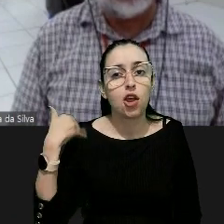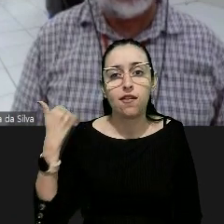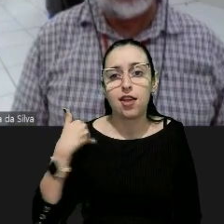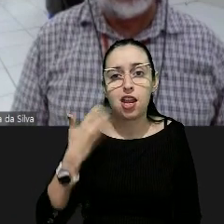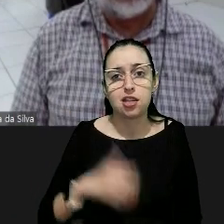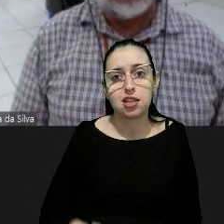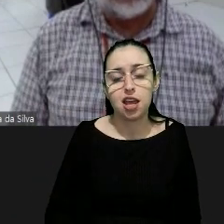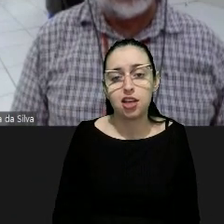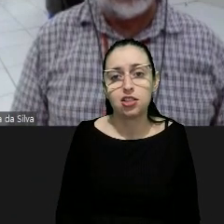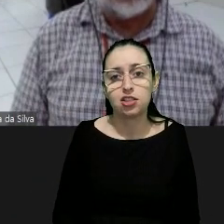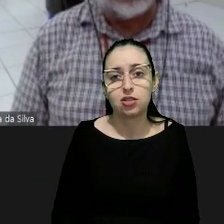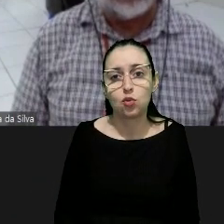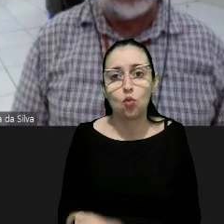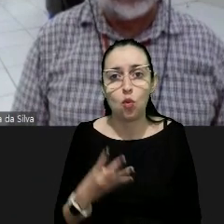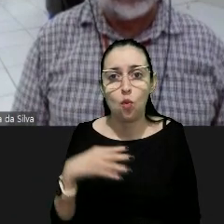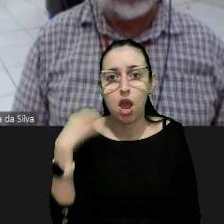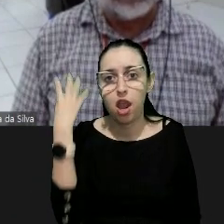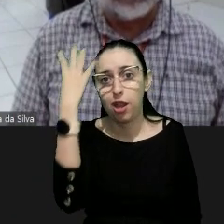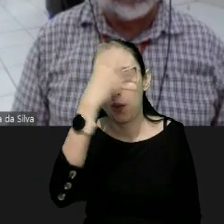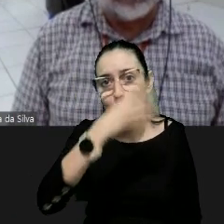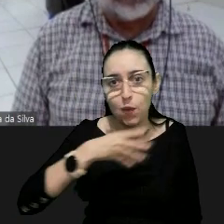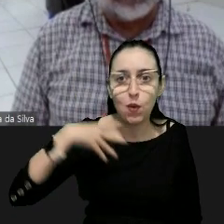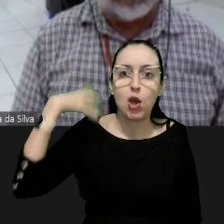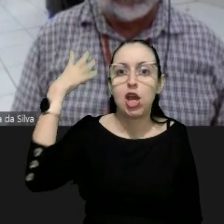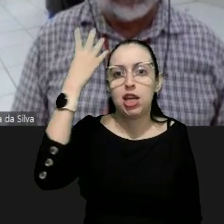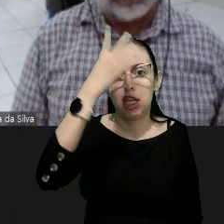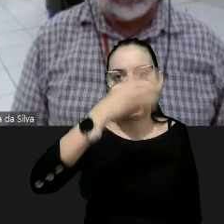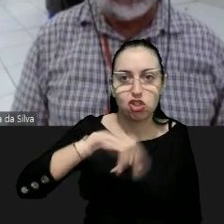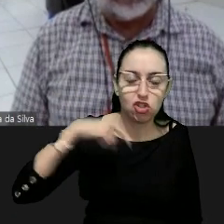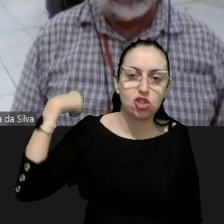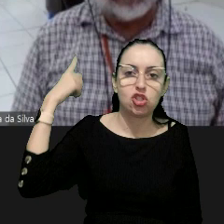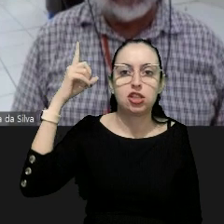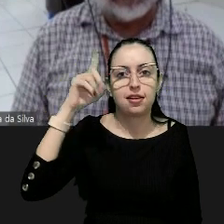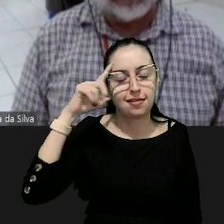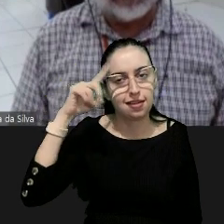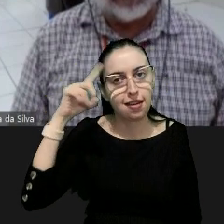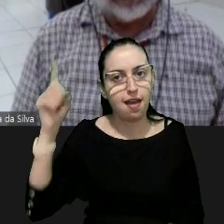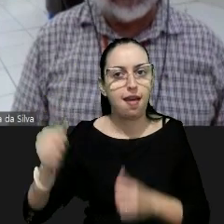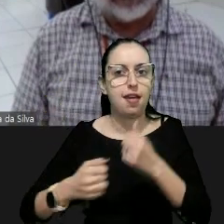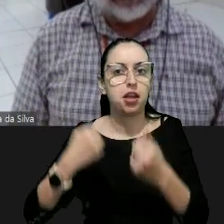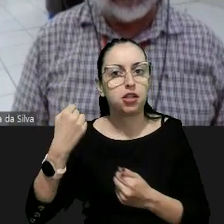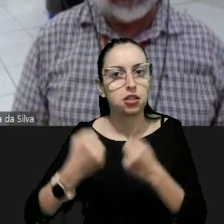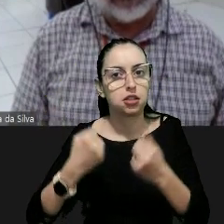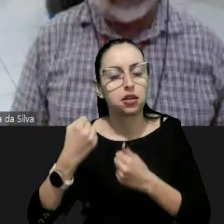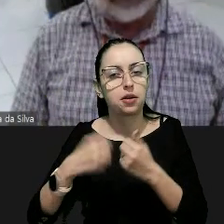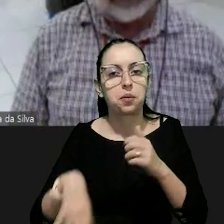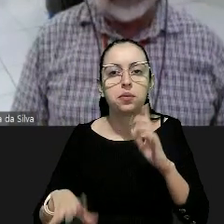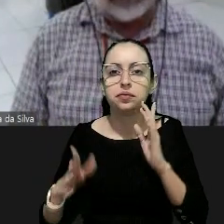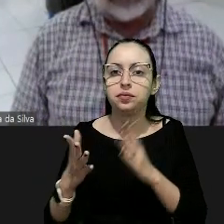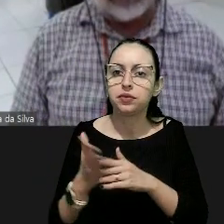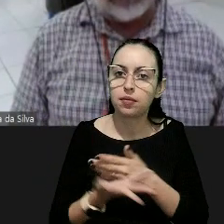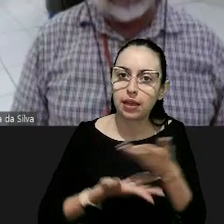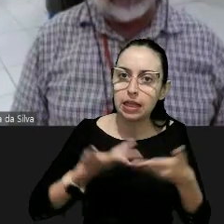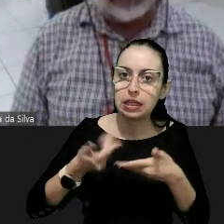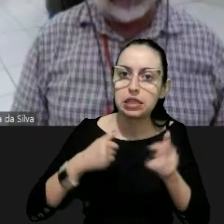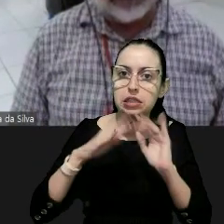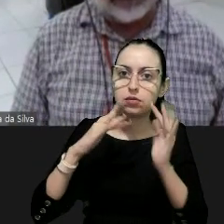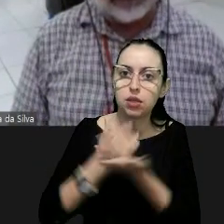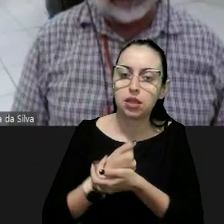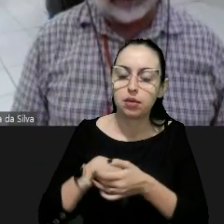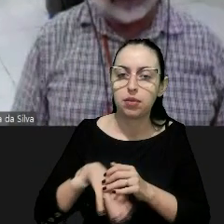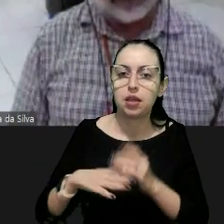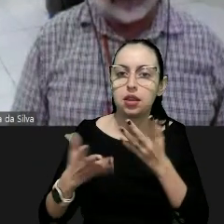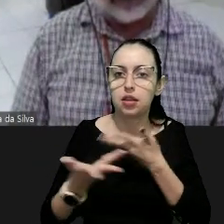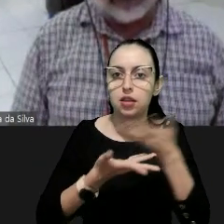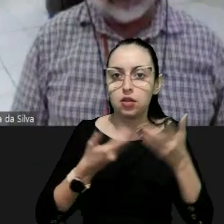E ele, com 99 anos, 4 horas todos os dias, É, dirige. Ele